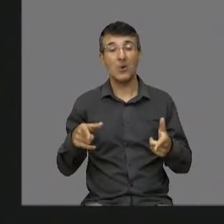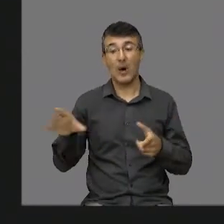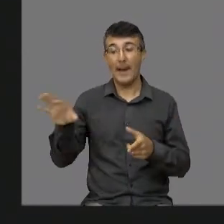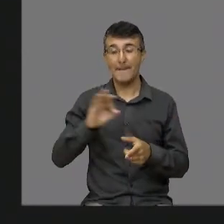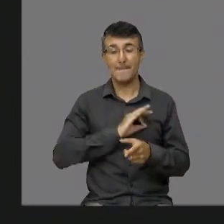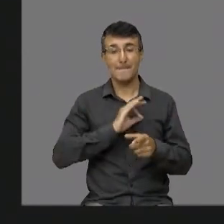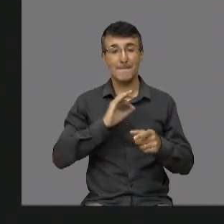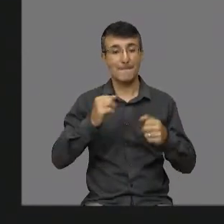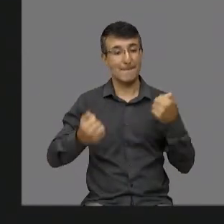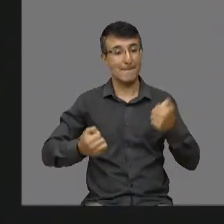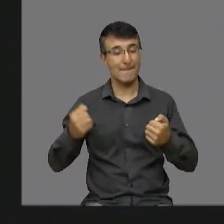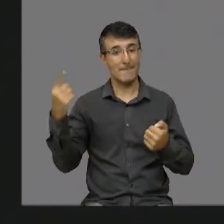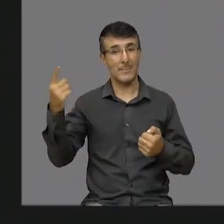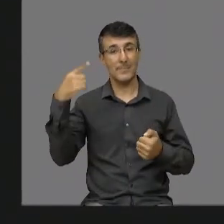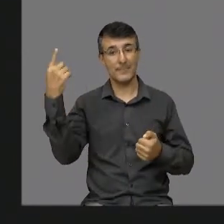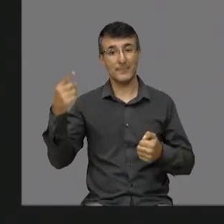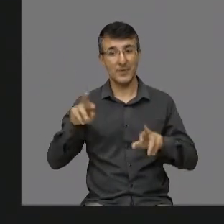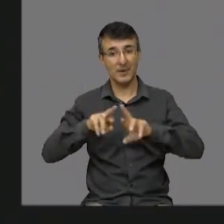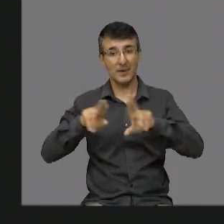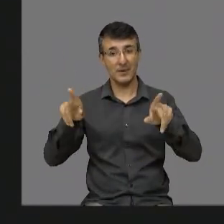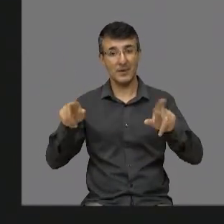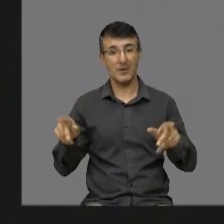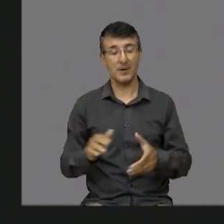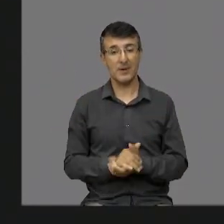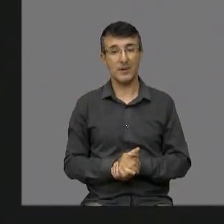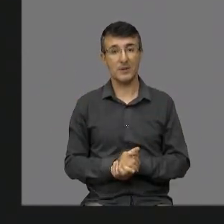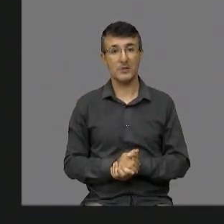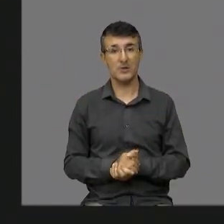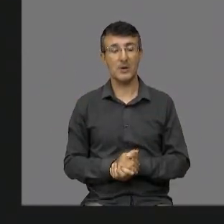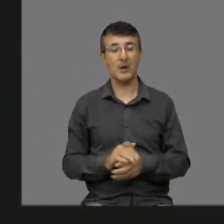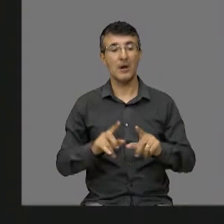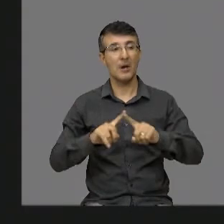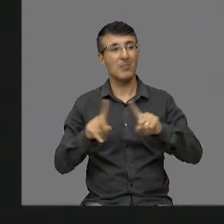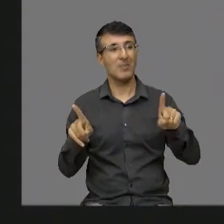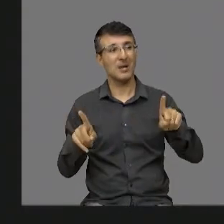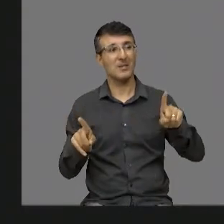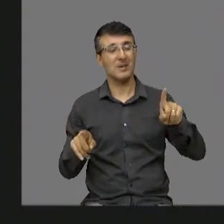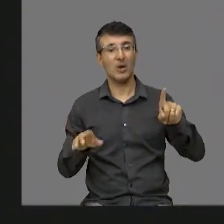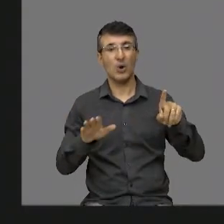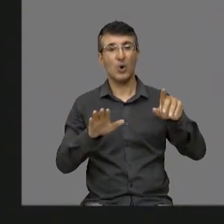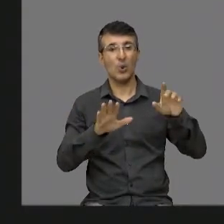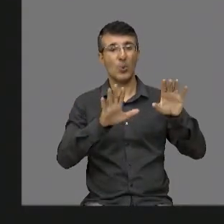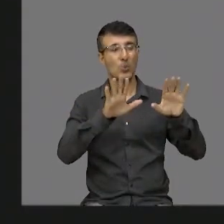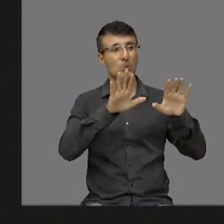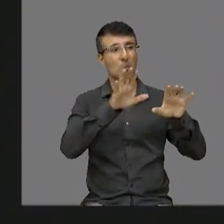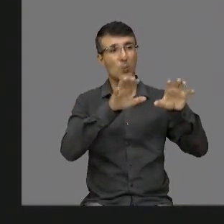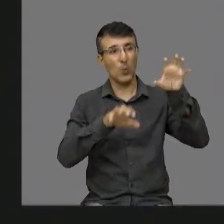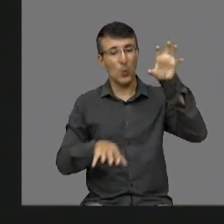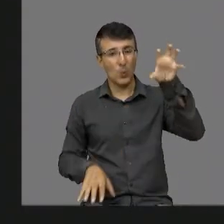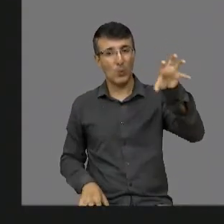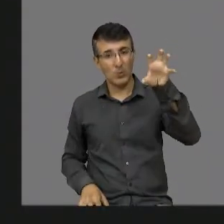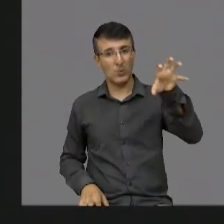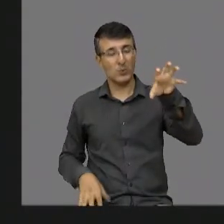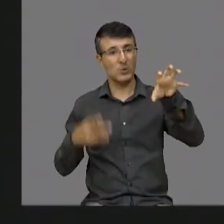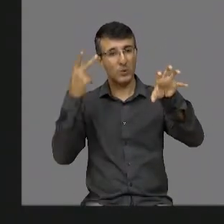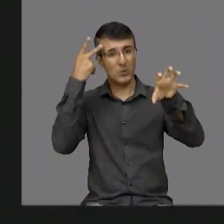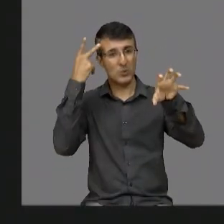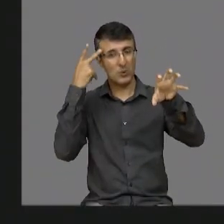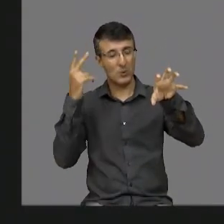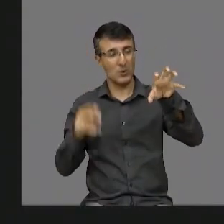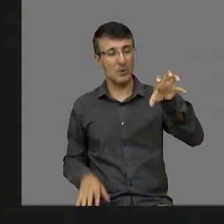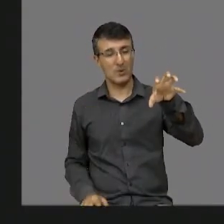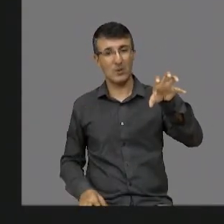uma política e tal. Mas, do ponto de vista do Estado, né, eu vejo que nós precisamos, Juliana e